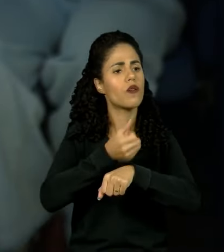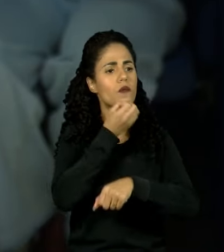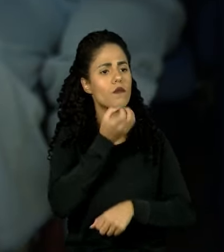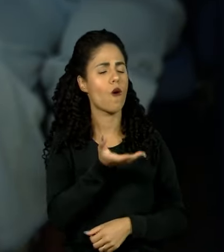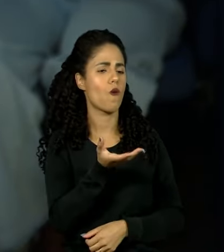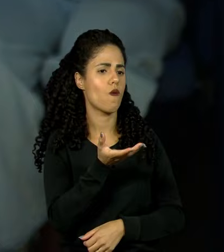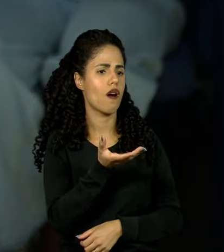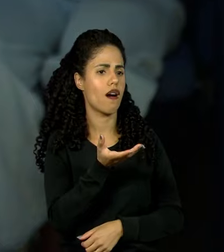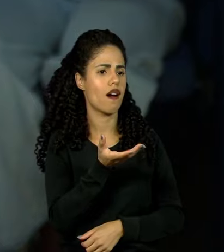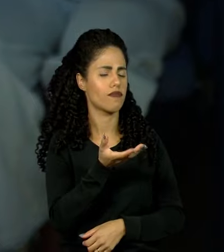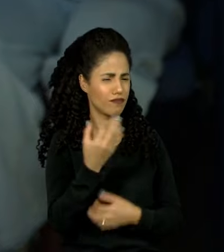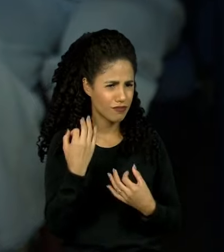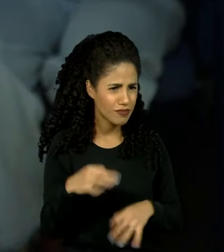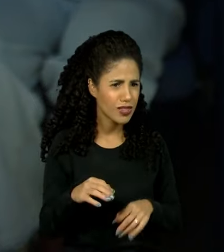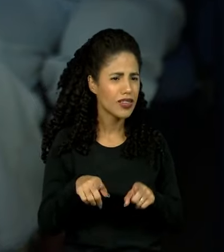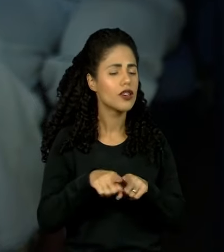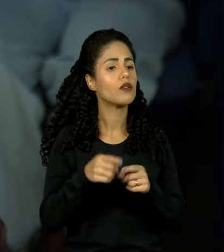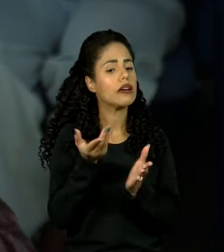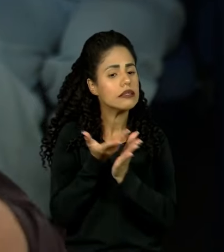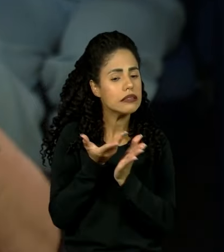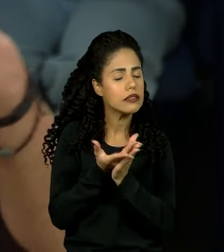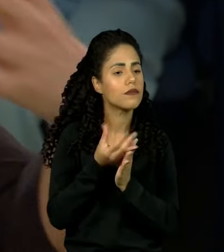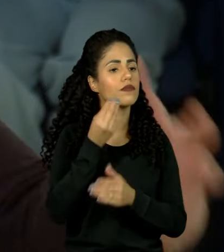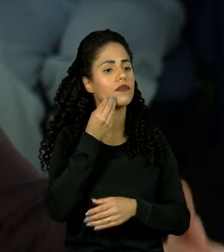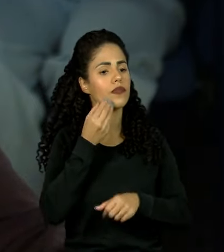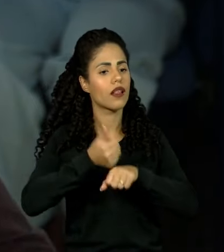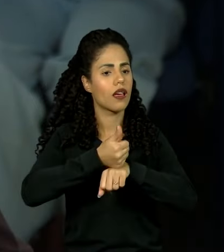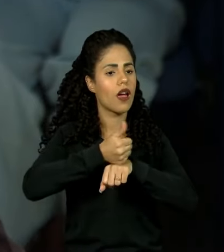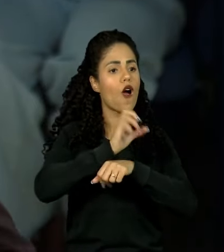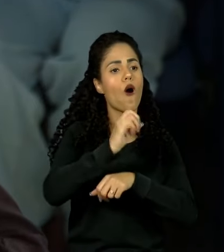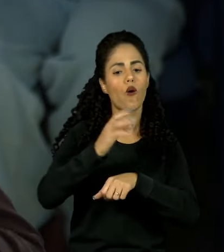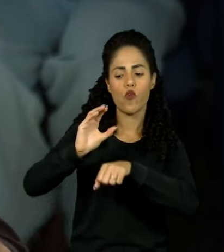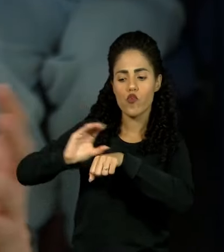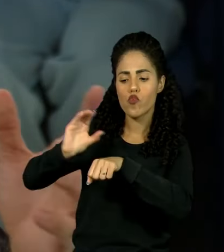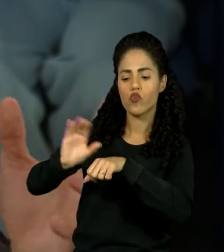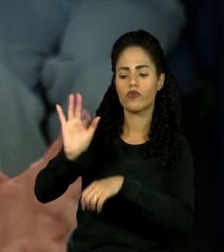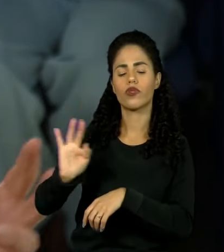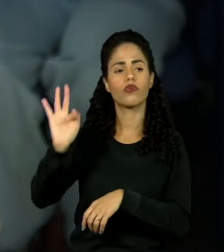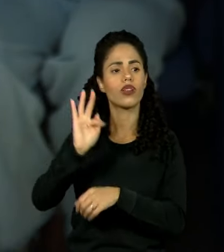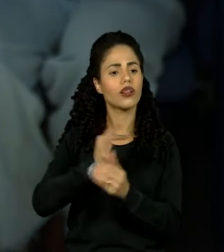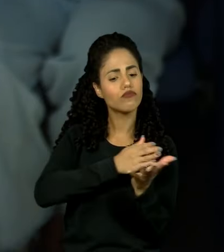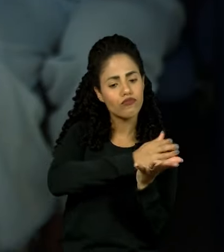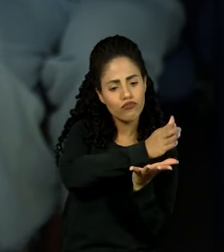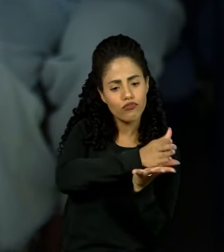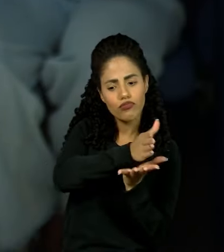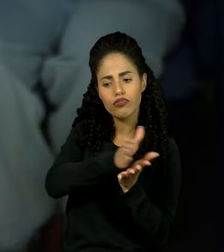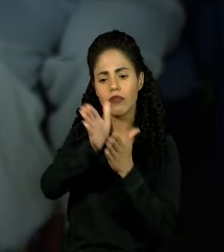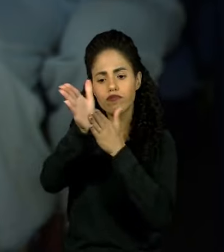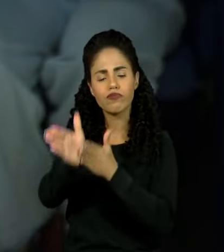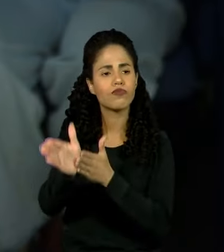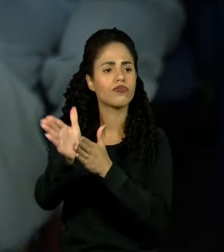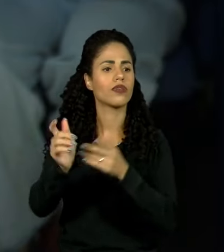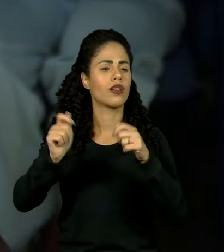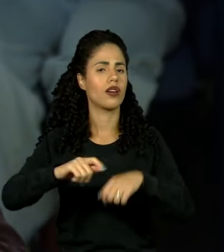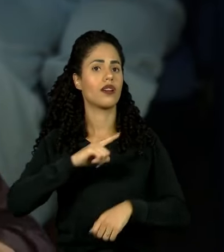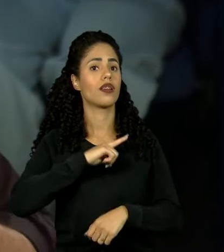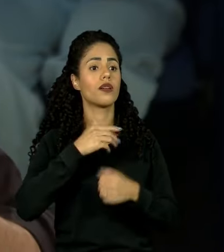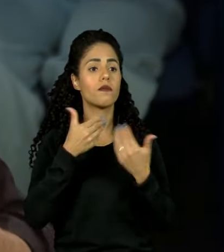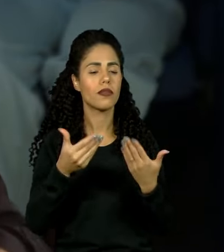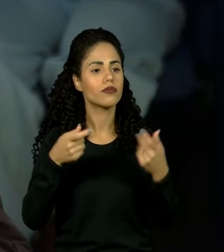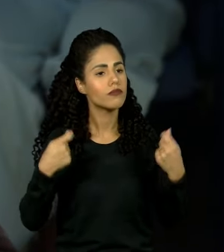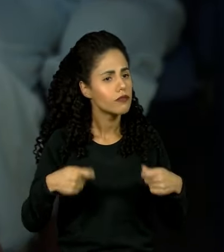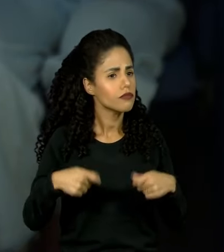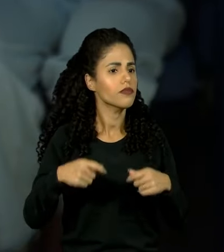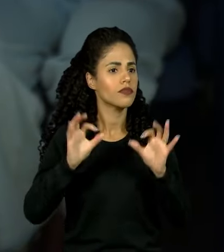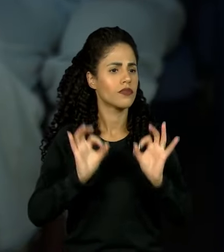né Por aquela educação profissional que que você teve ou por um curso universitário os caminhos todos que tem para se seguir mas mas é o que você tá dizendo